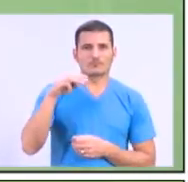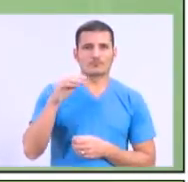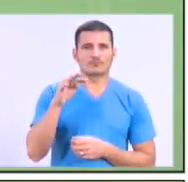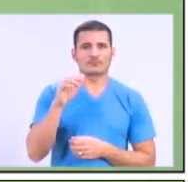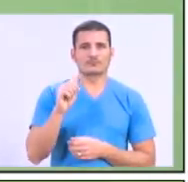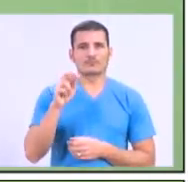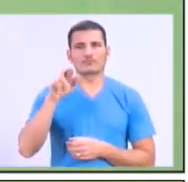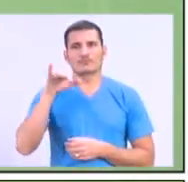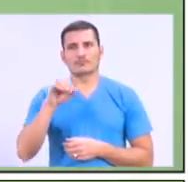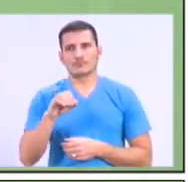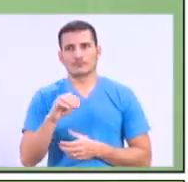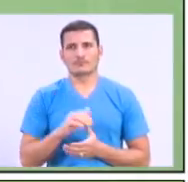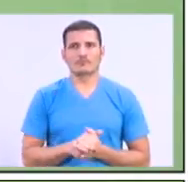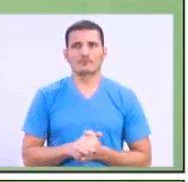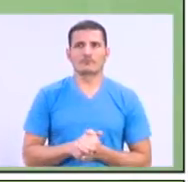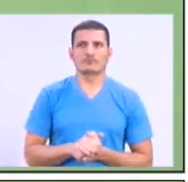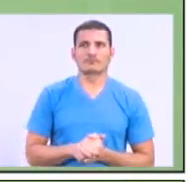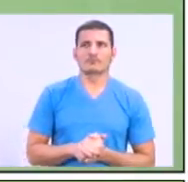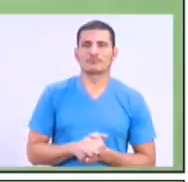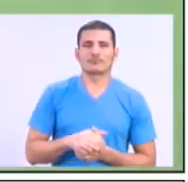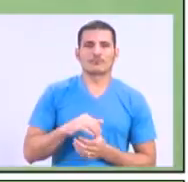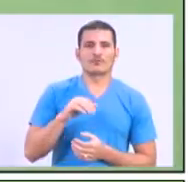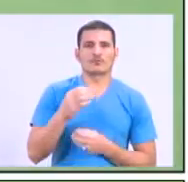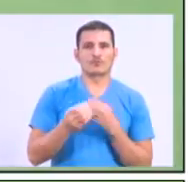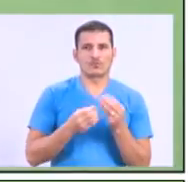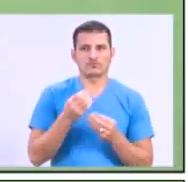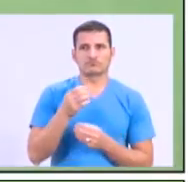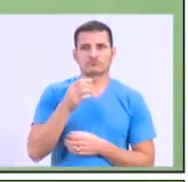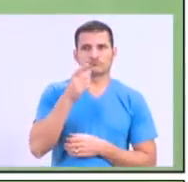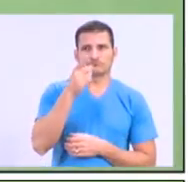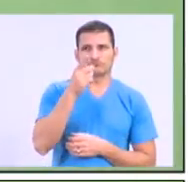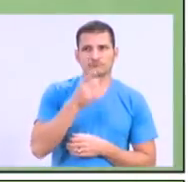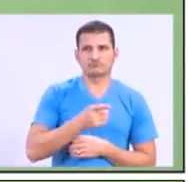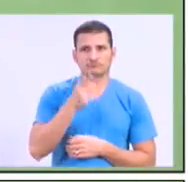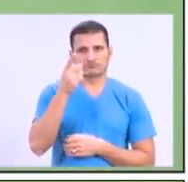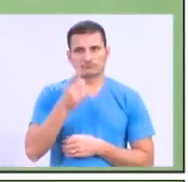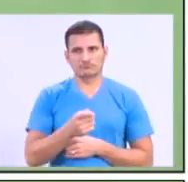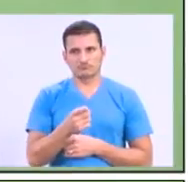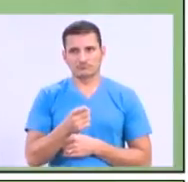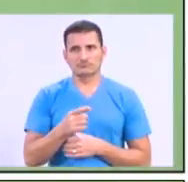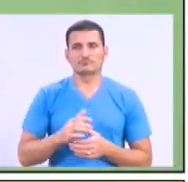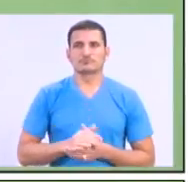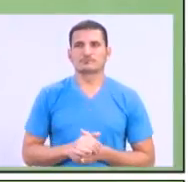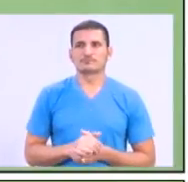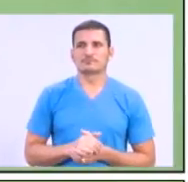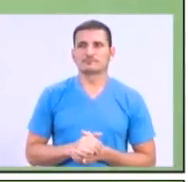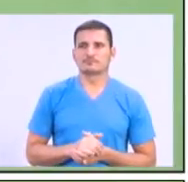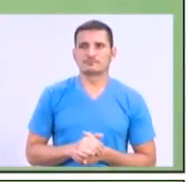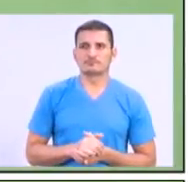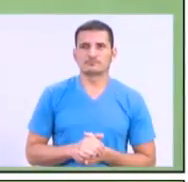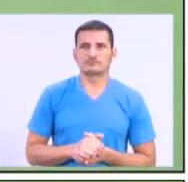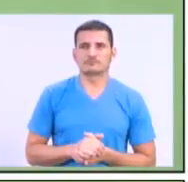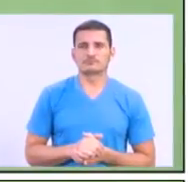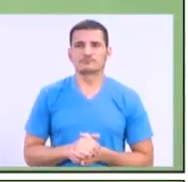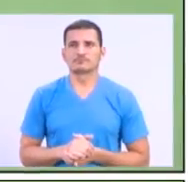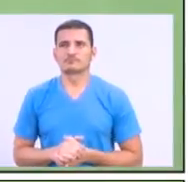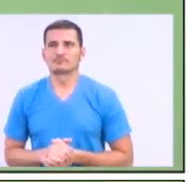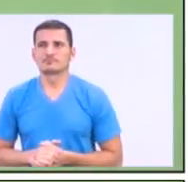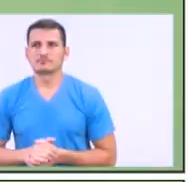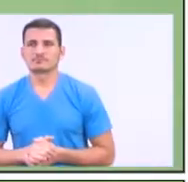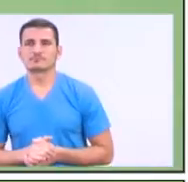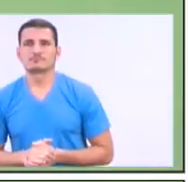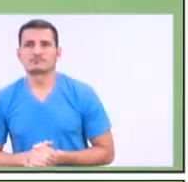ser comentários em uma linha, comentários de linha, e a gente tem comentários de bloco também, né? Esses comentários de bloco, eles